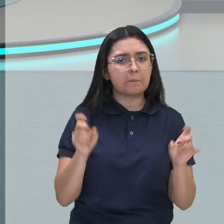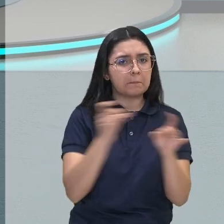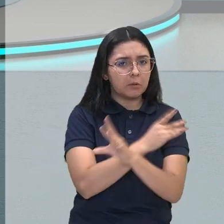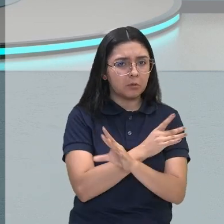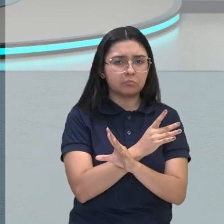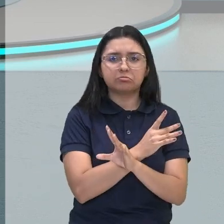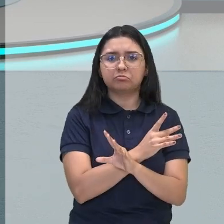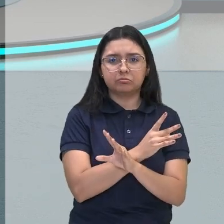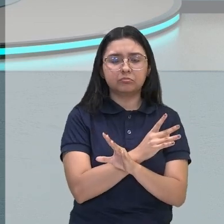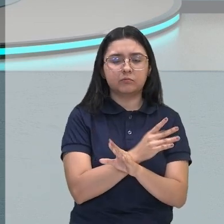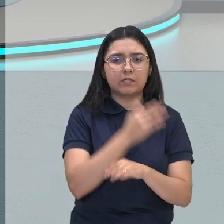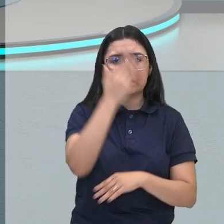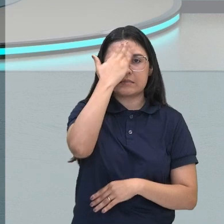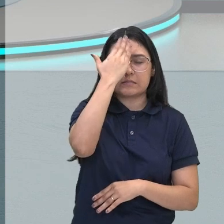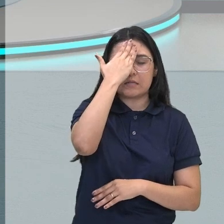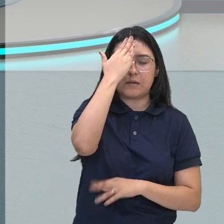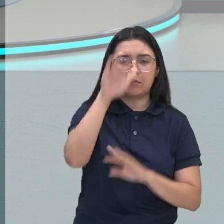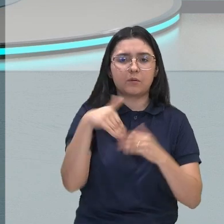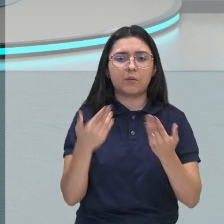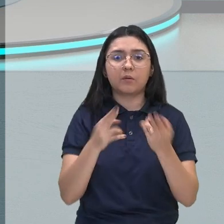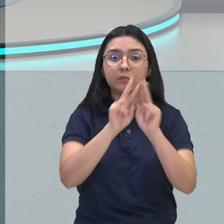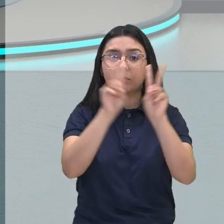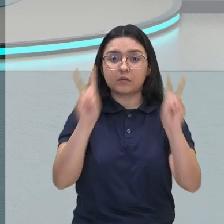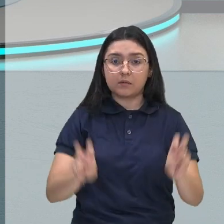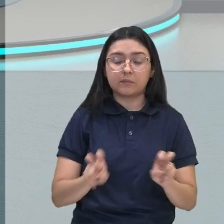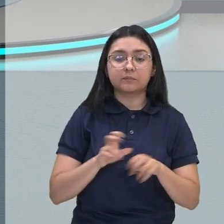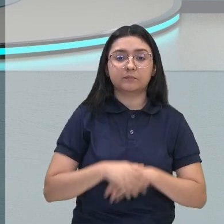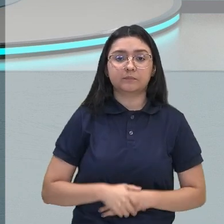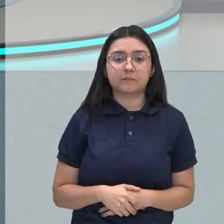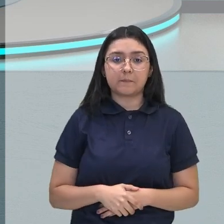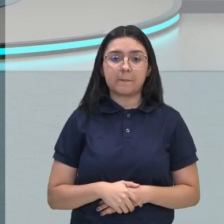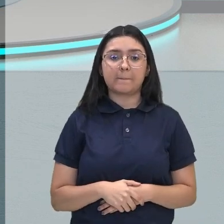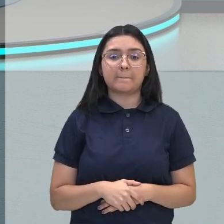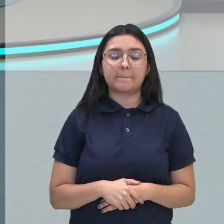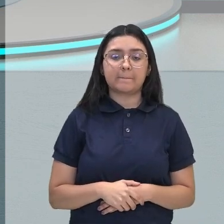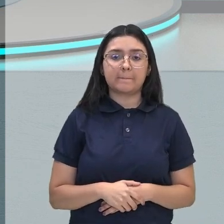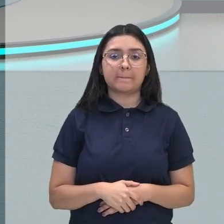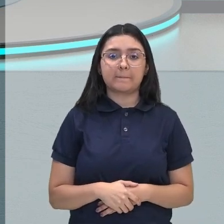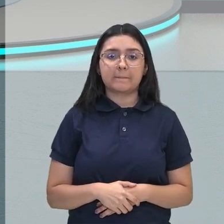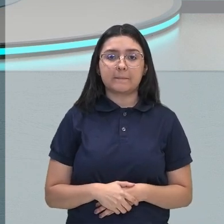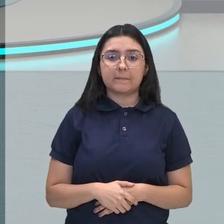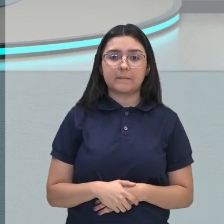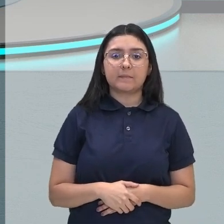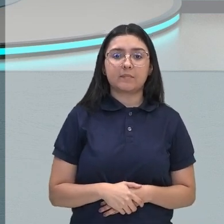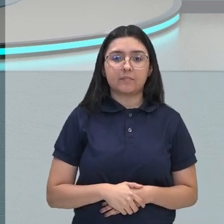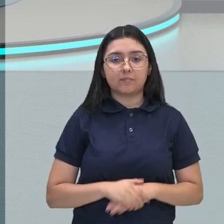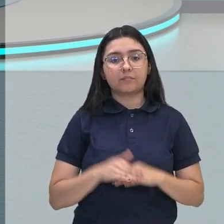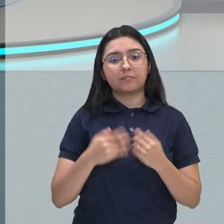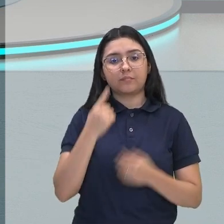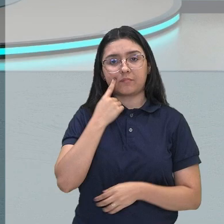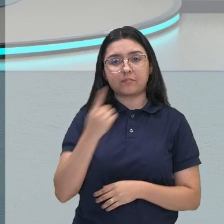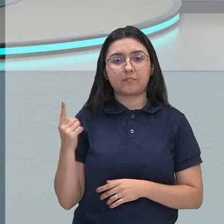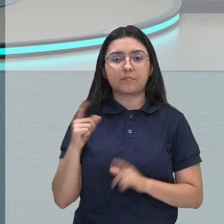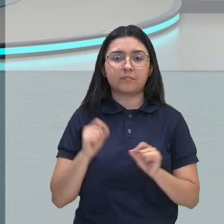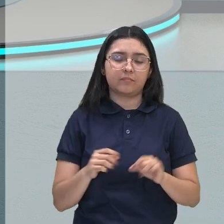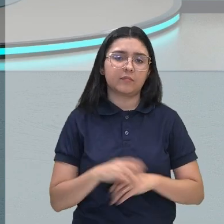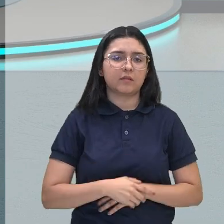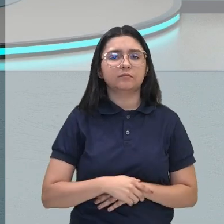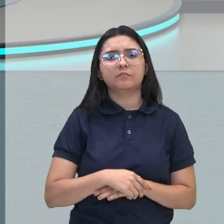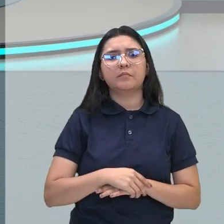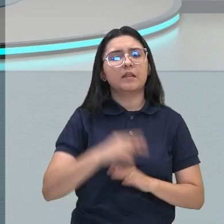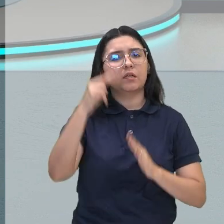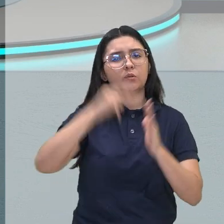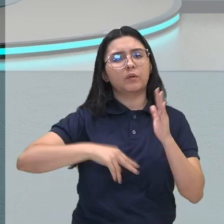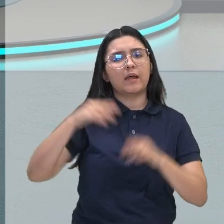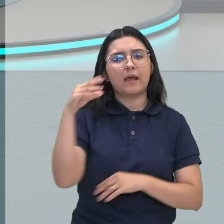o olho ali, já suspeitou do que é o texto e vida que segue, certo? Então, o skimming é um rápido passar de olhos para